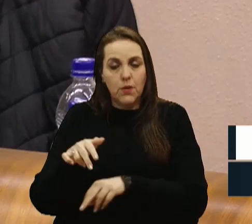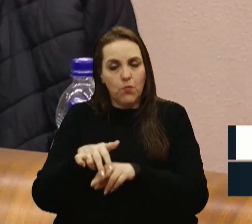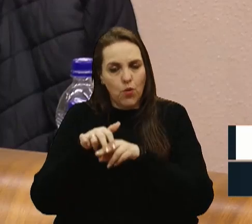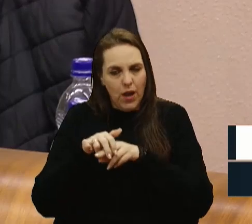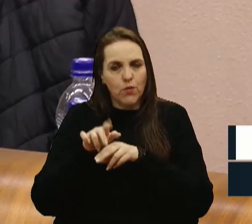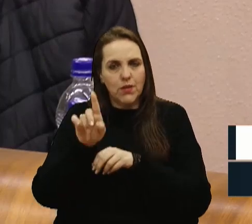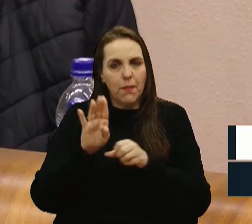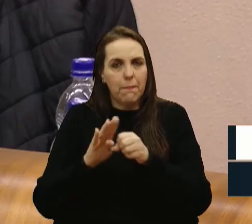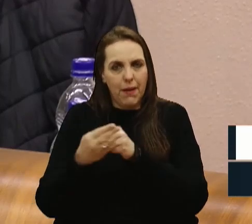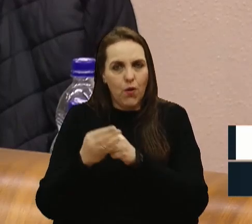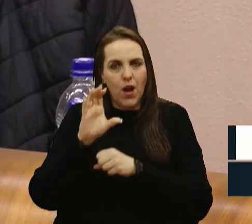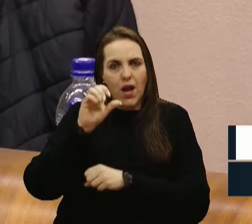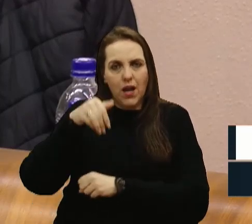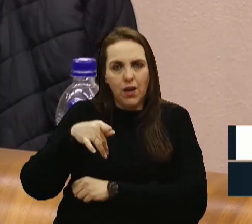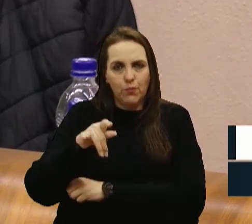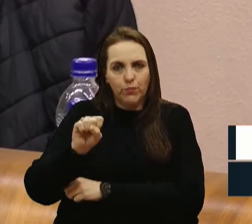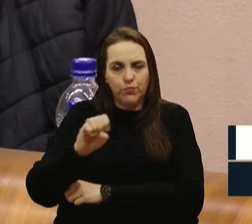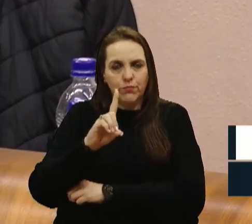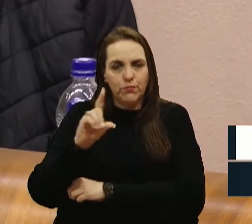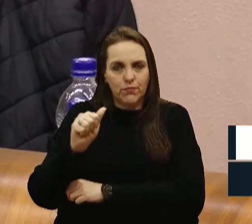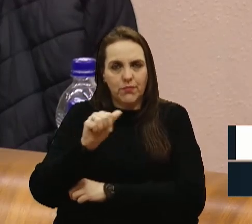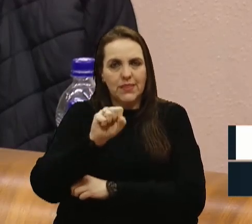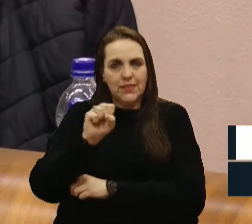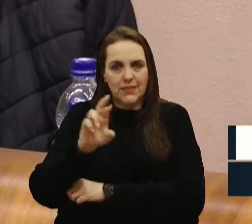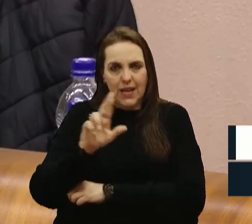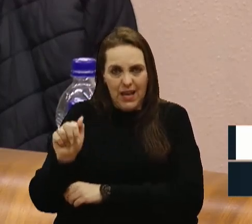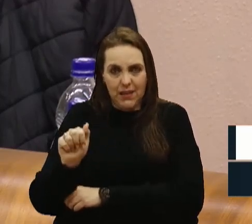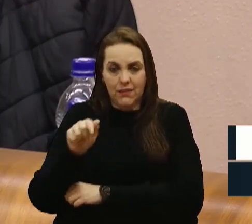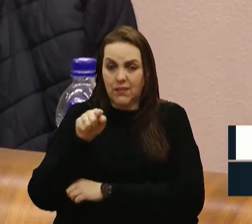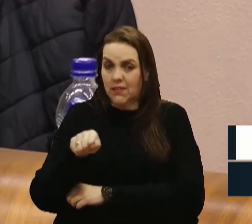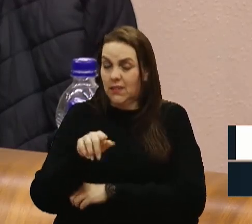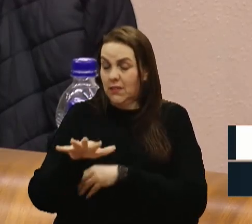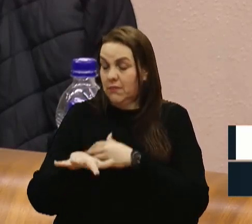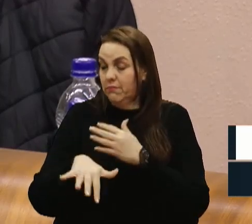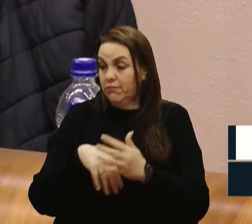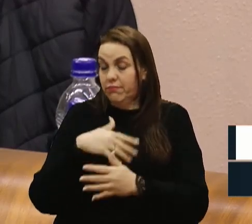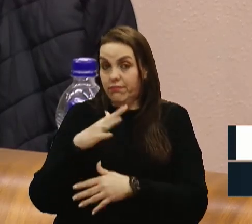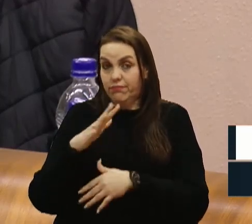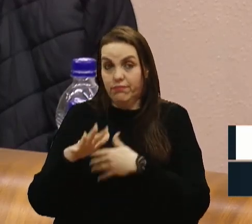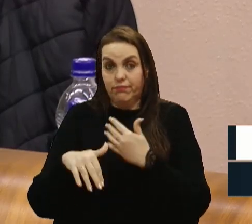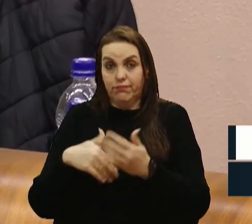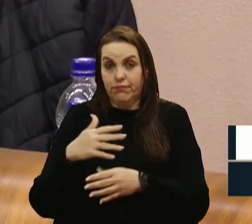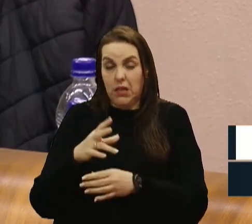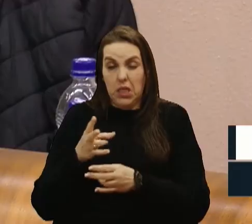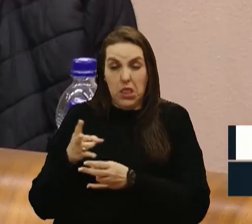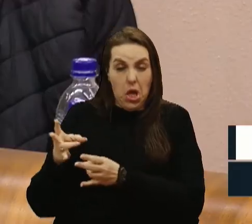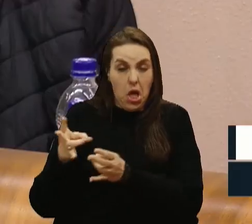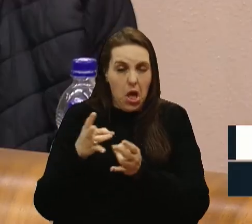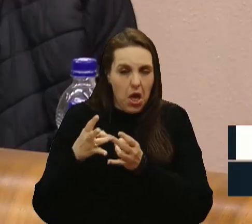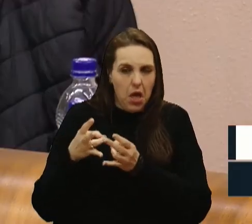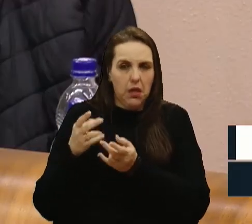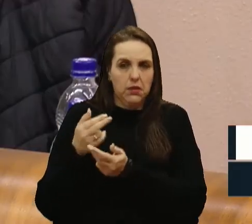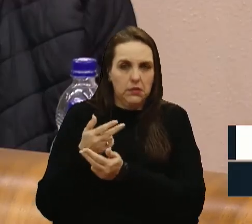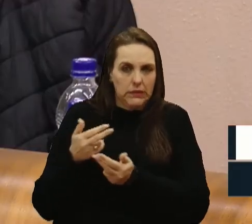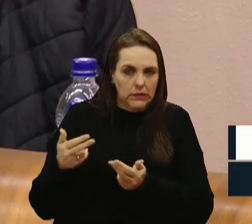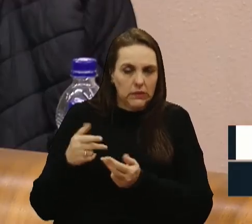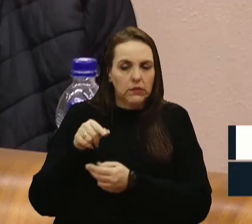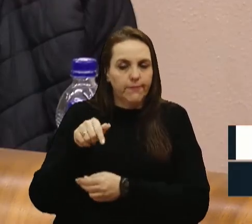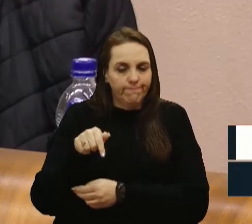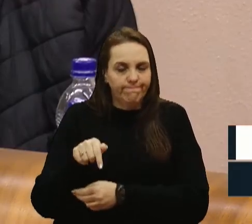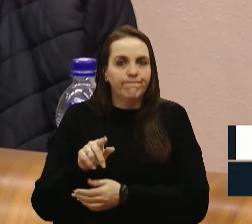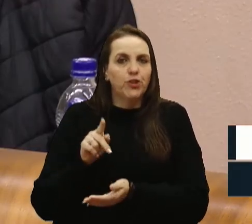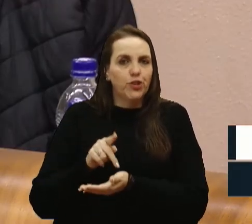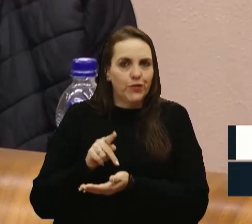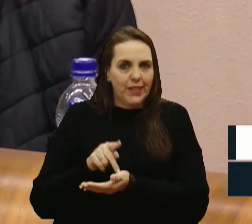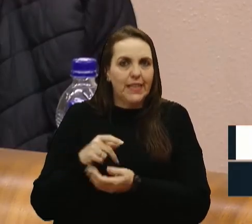da Serra, né? Aquilo lá virou um processo de tráfico, e realmente